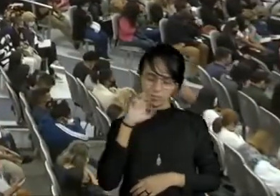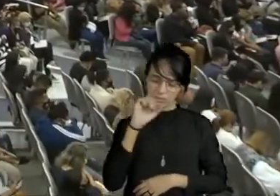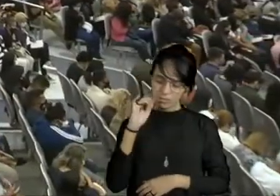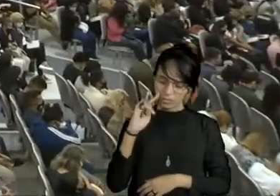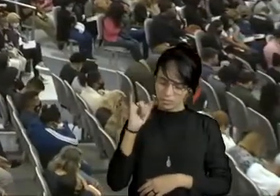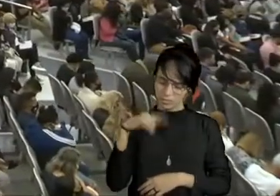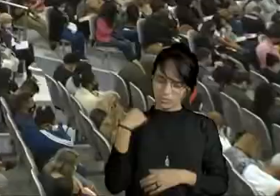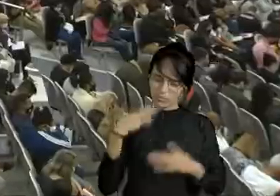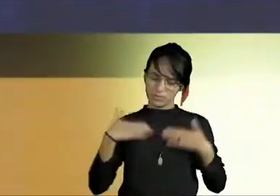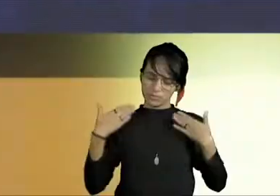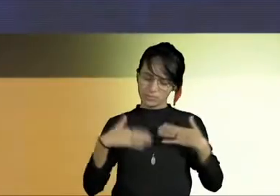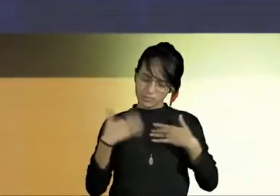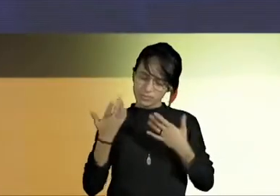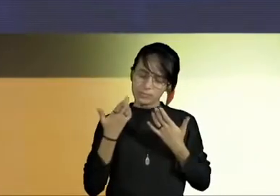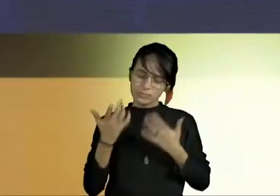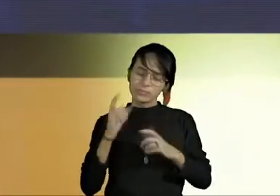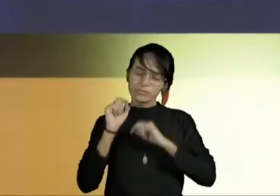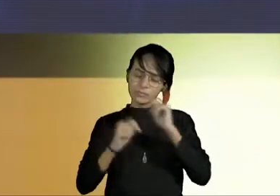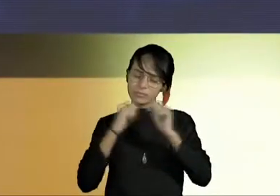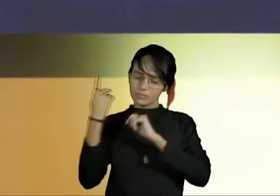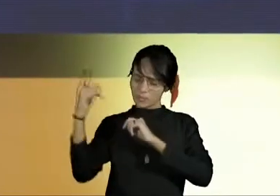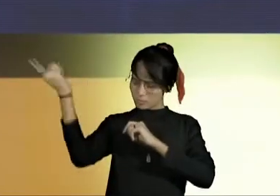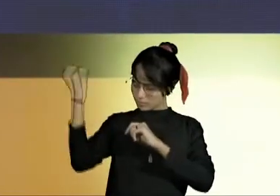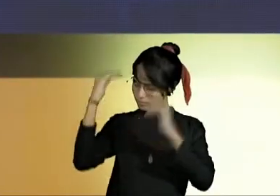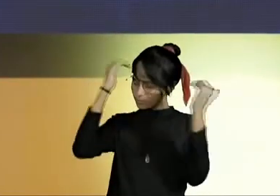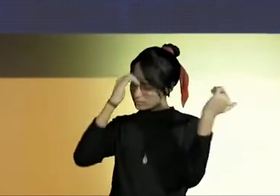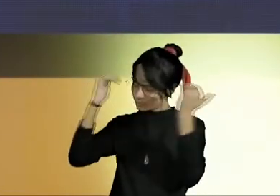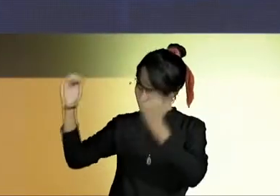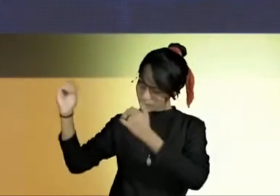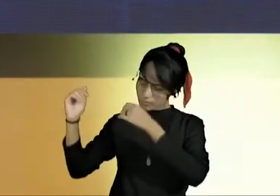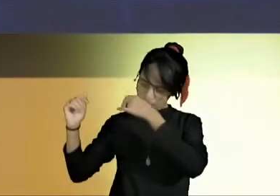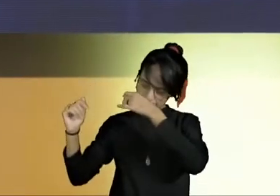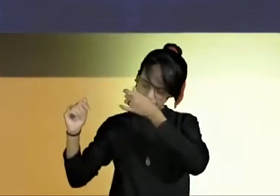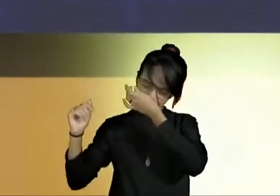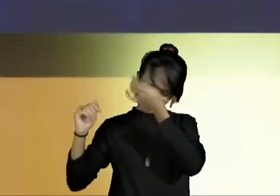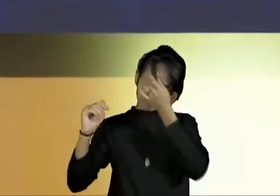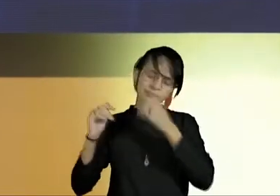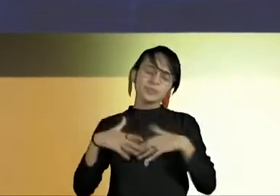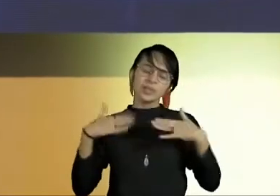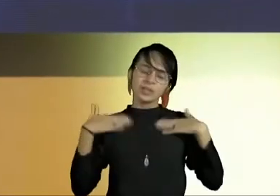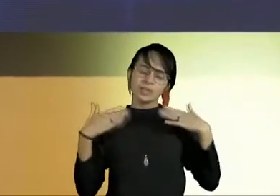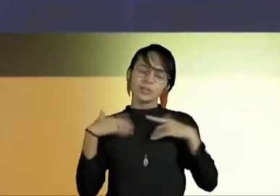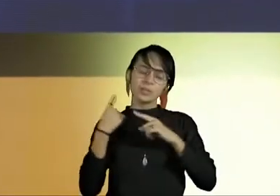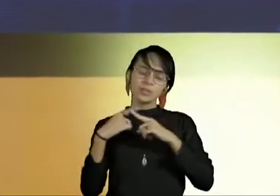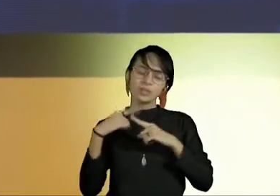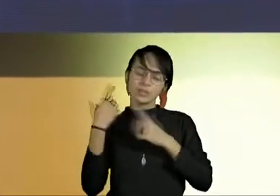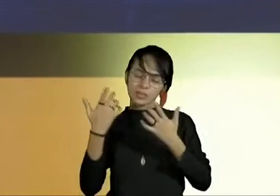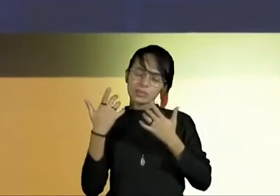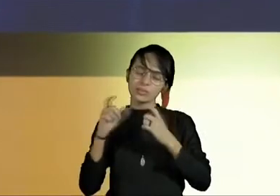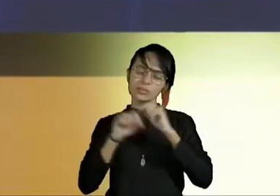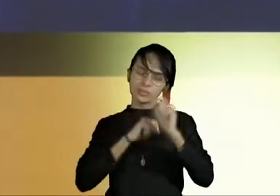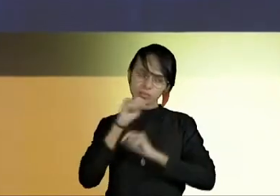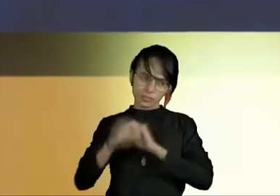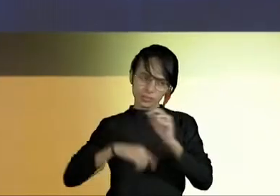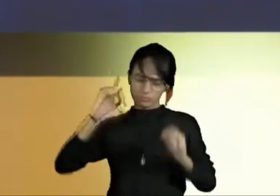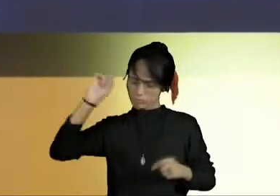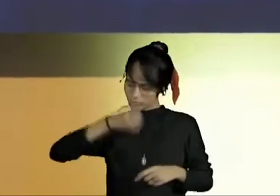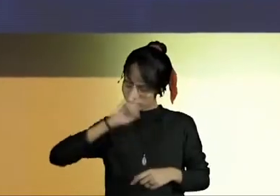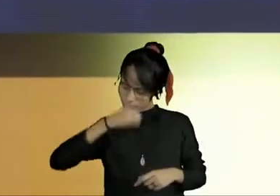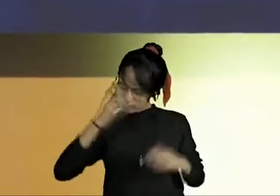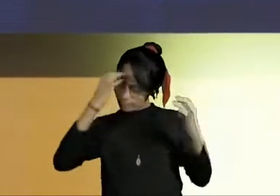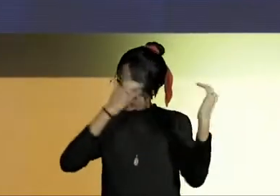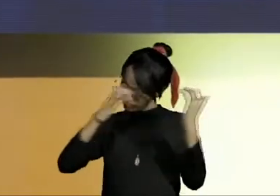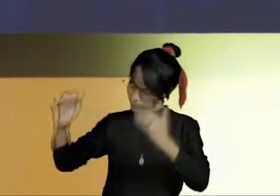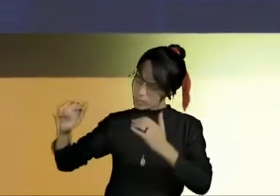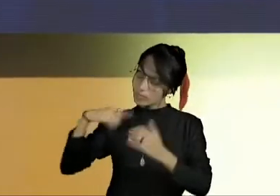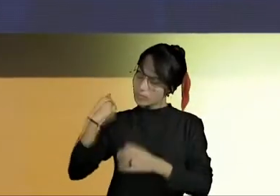com alegria que queremos atender ao teu mandar. É com alegria que queremos atender o teu comando. Nós estamos